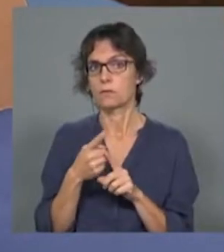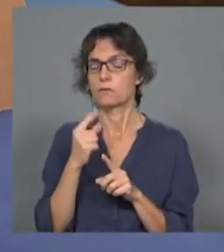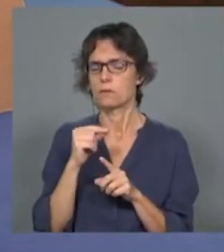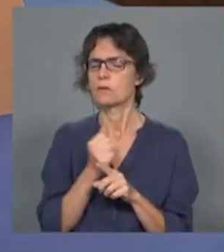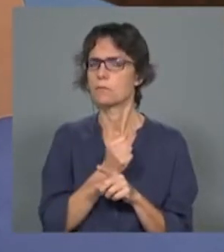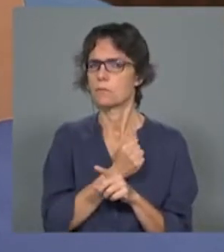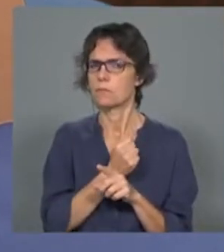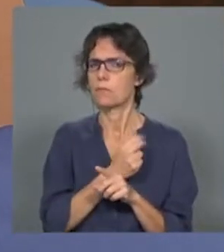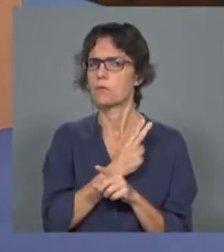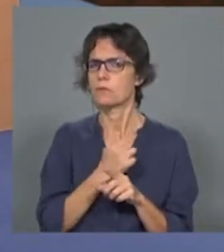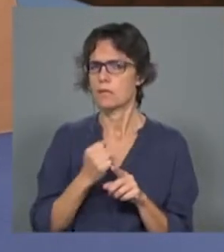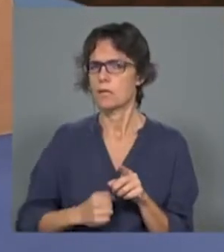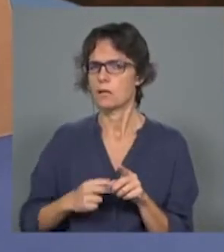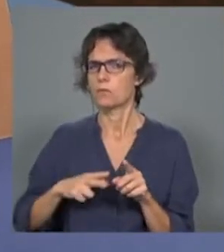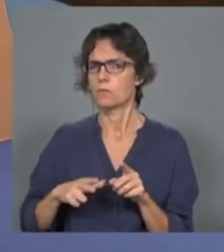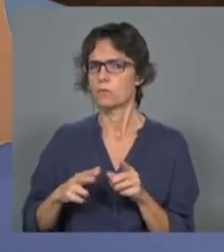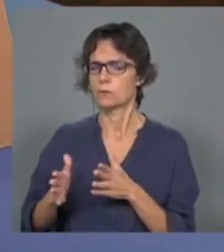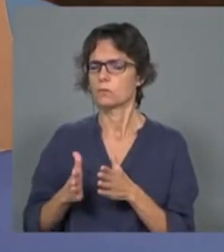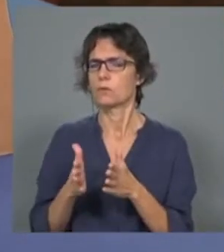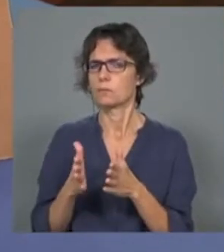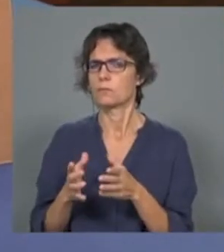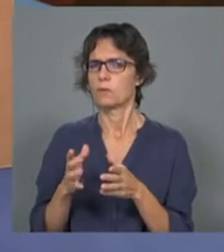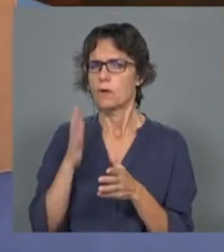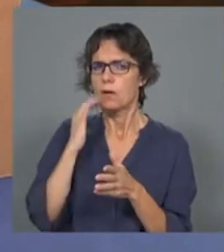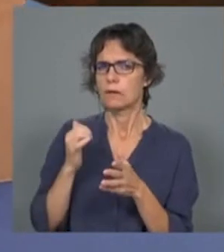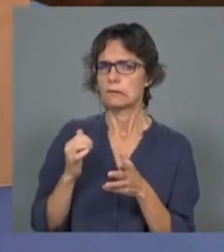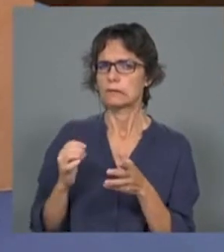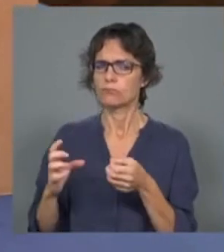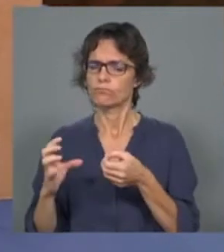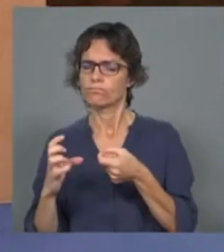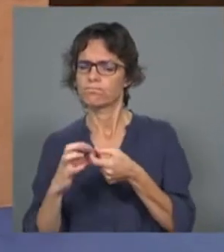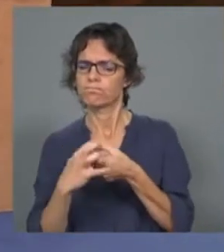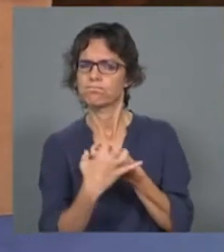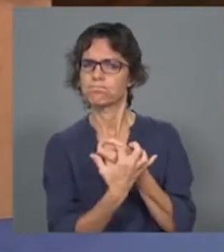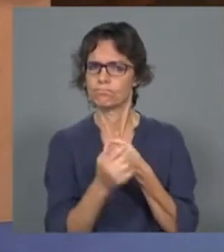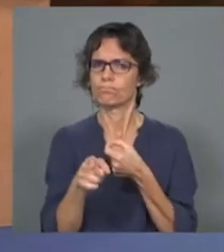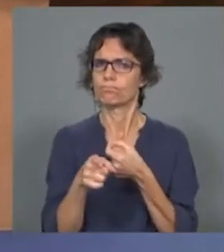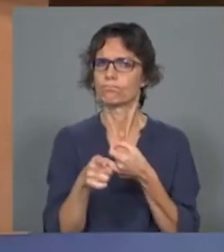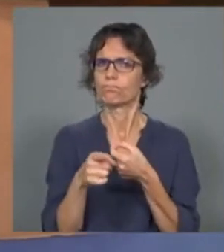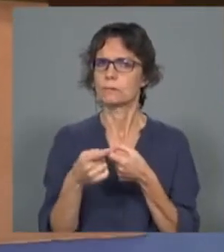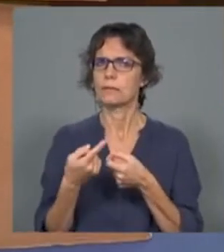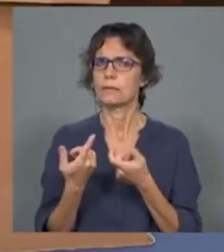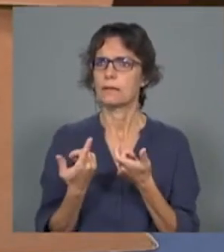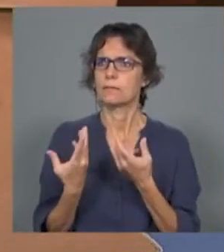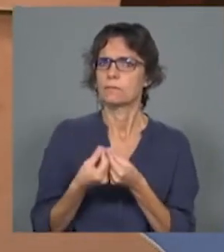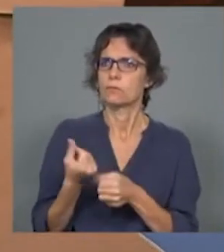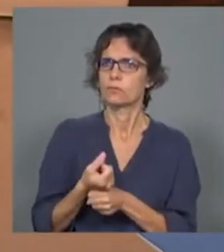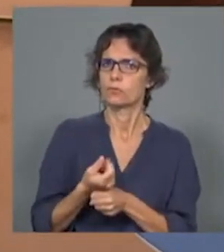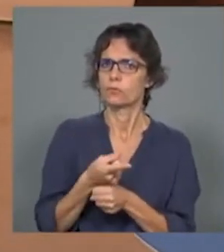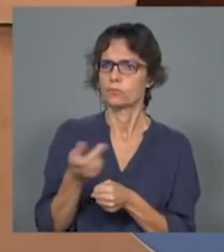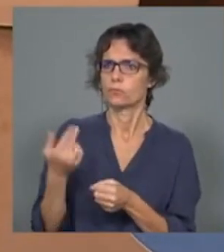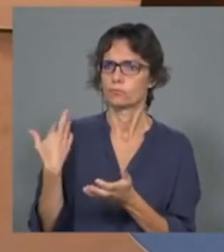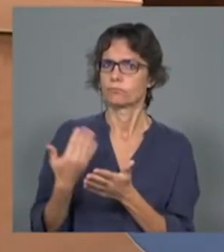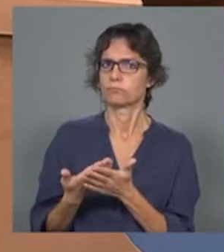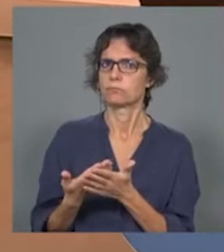a fazer, de criar esta sinergia entre aquilo que tem disponível, não é? E